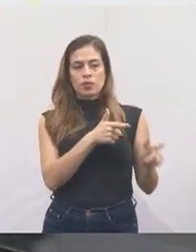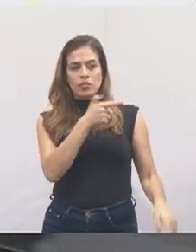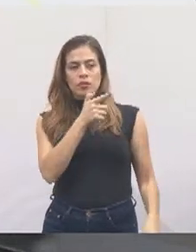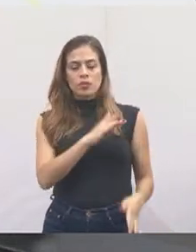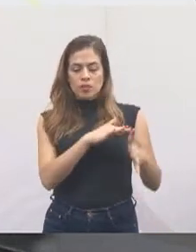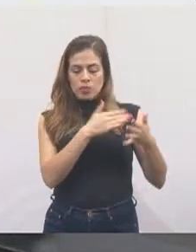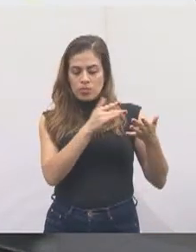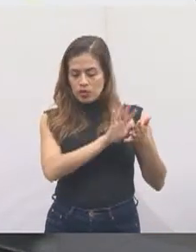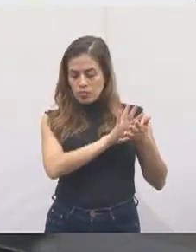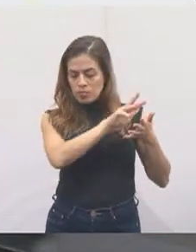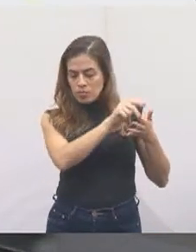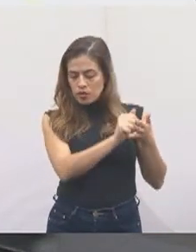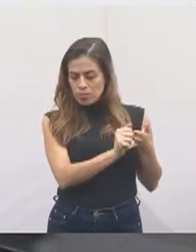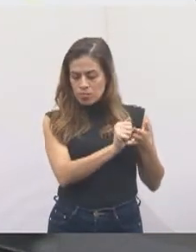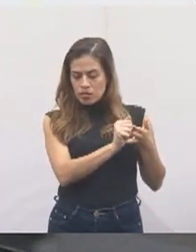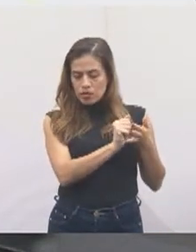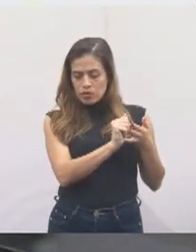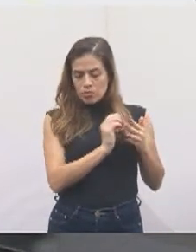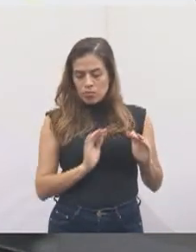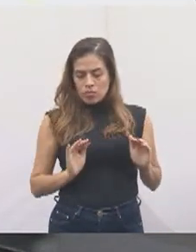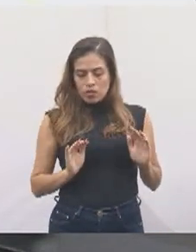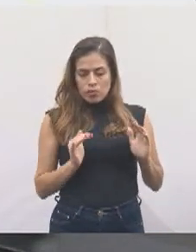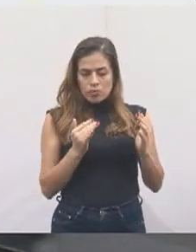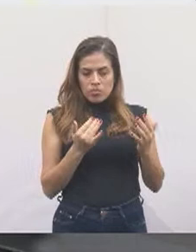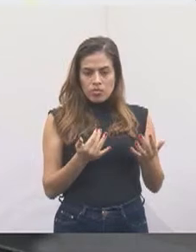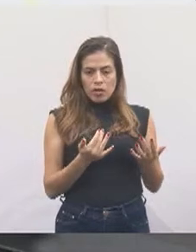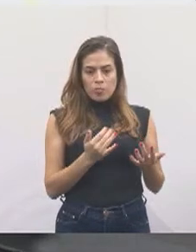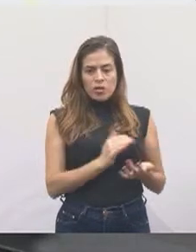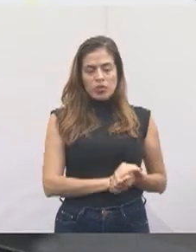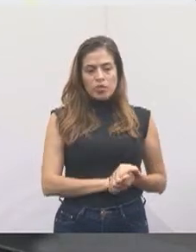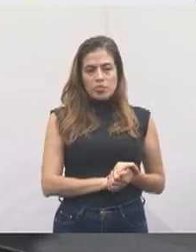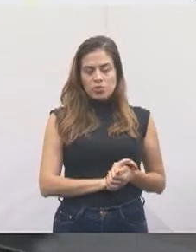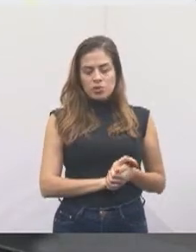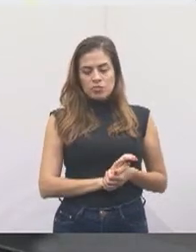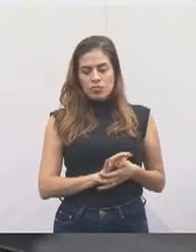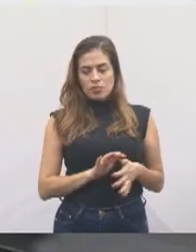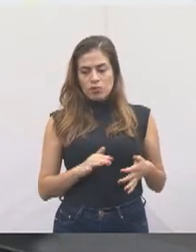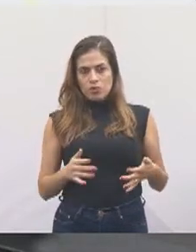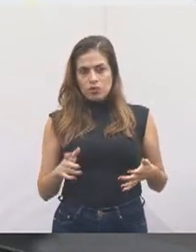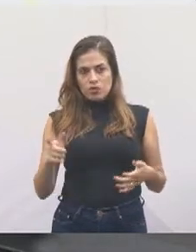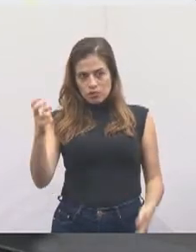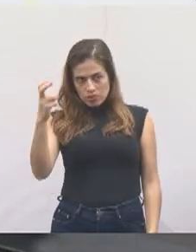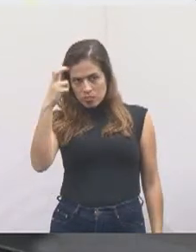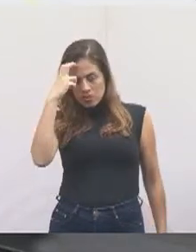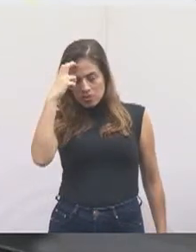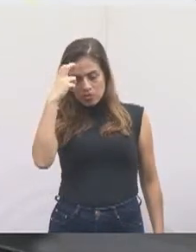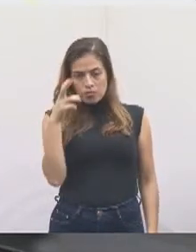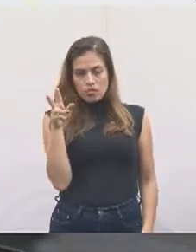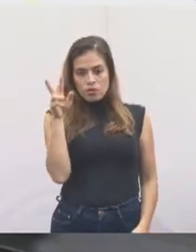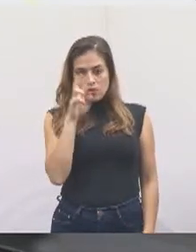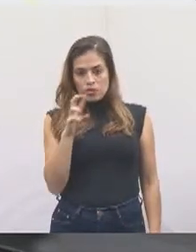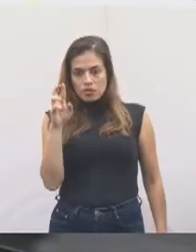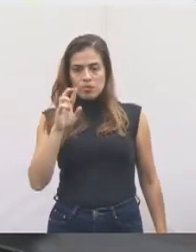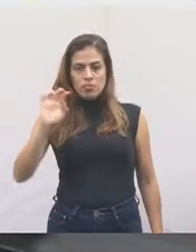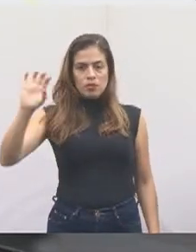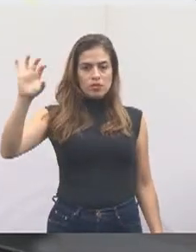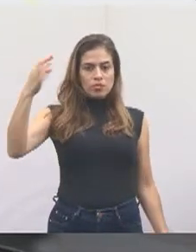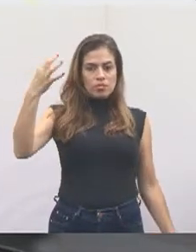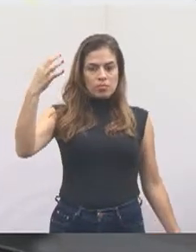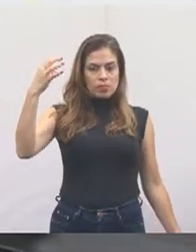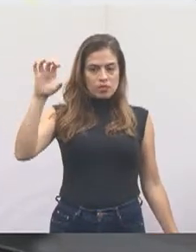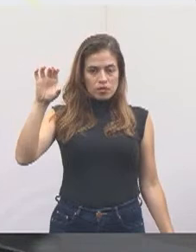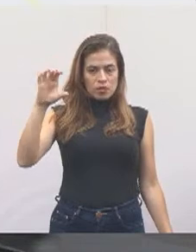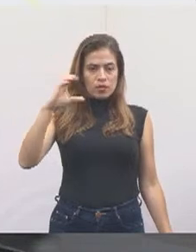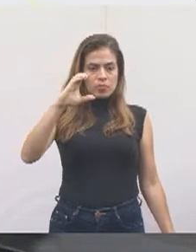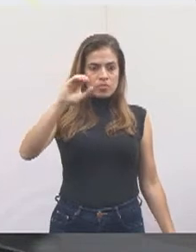maior número da regão de forma mais inteligente monitoramento realizado pelas câmeras do coi centro de